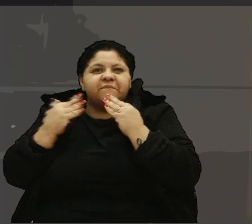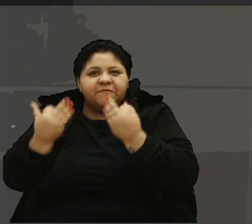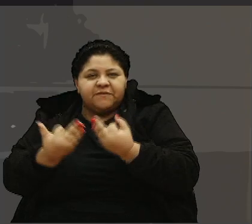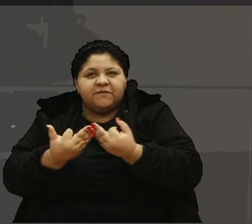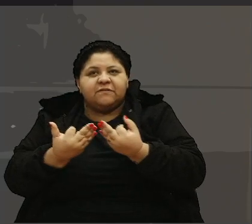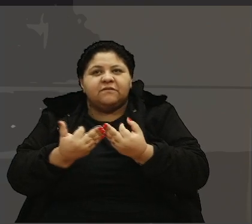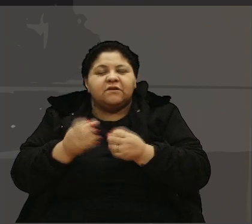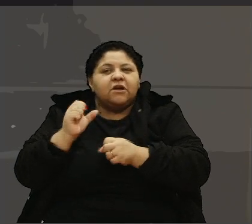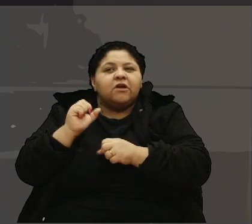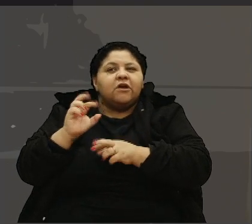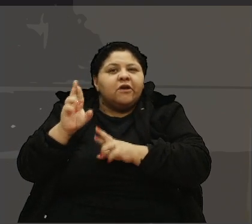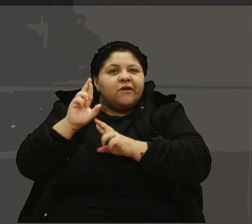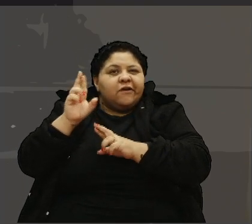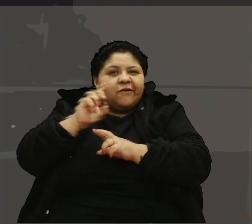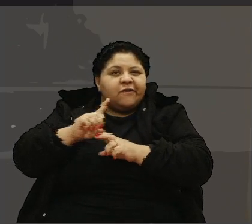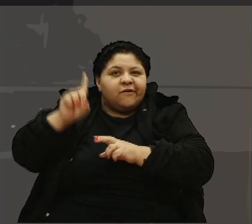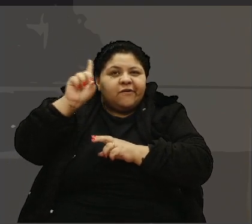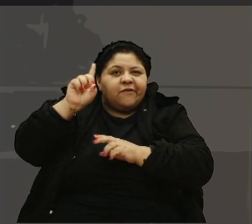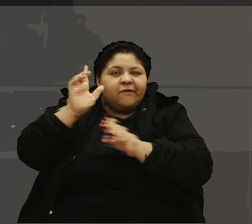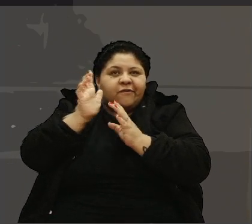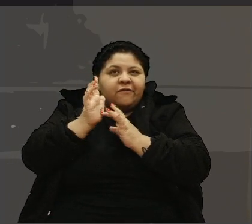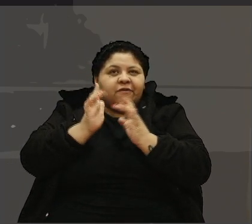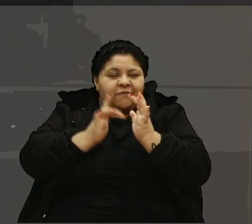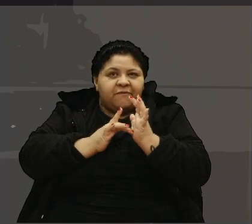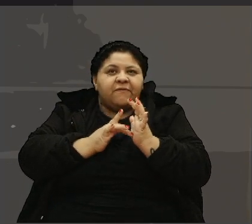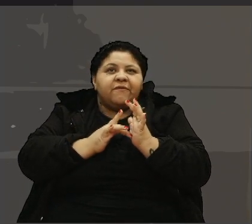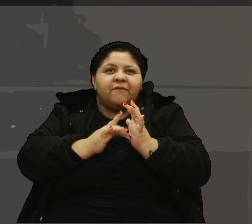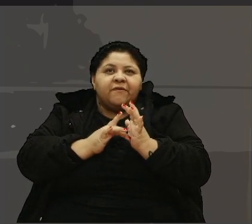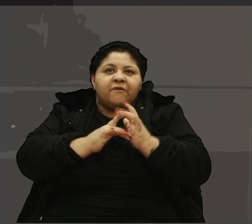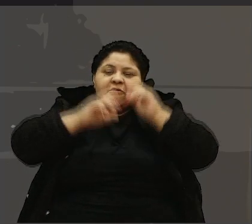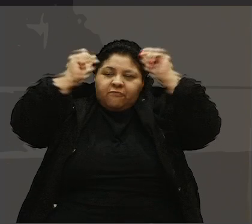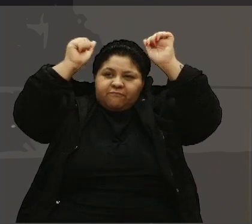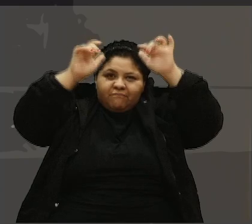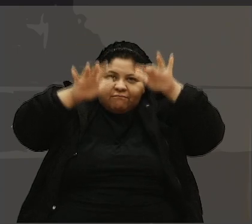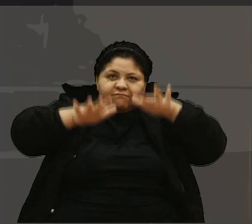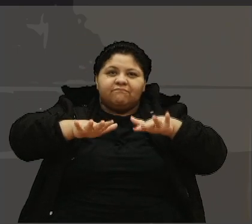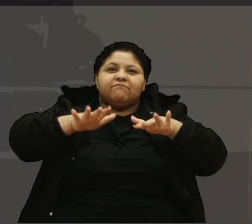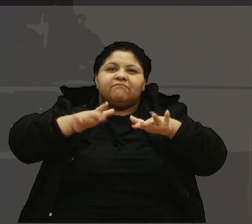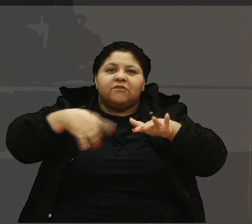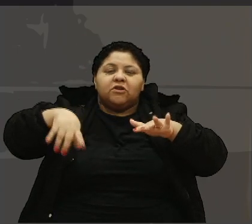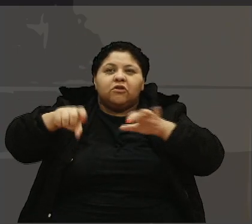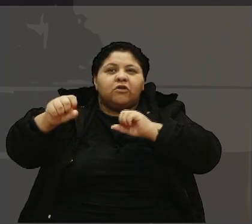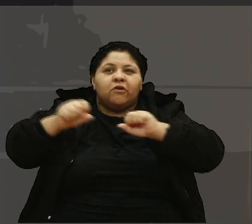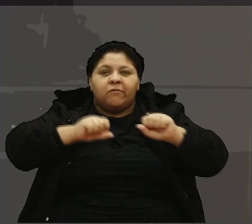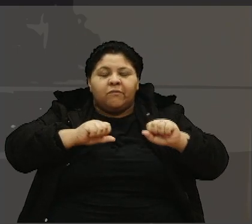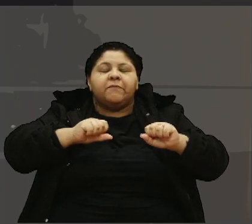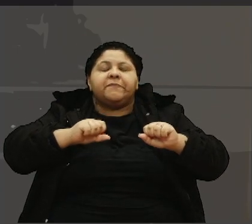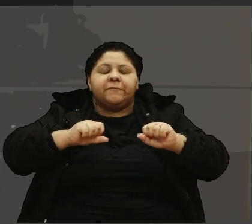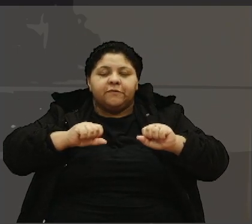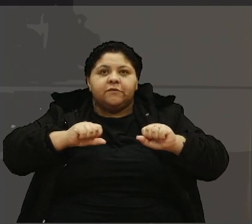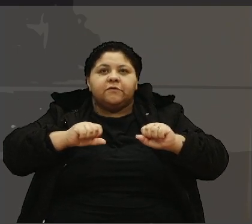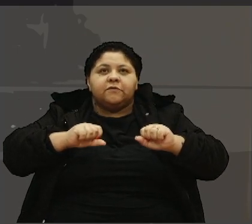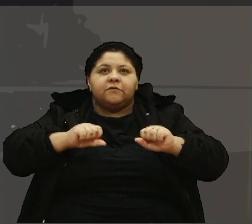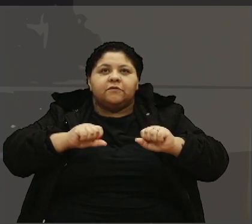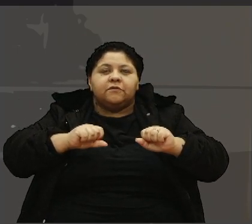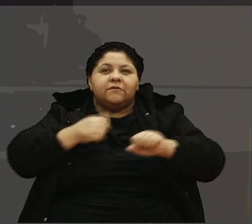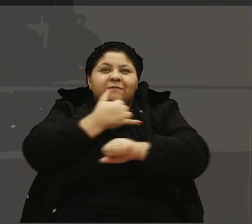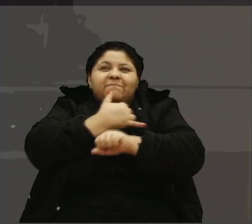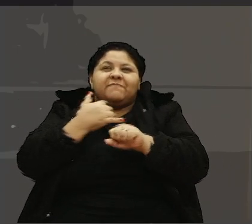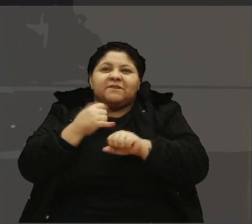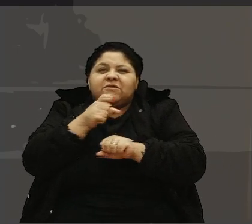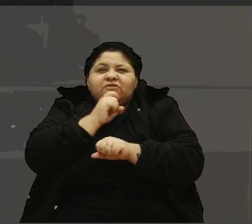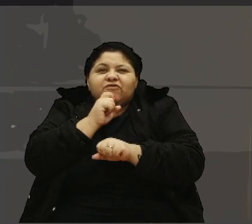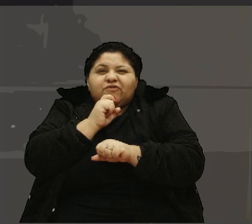E esperamos que Deus, Jesus Cristo nos ilumine para que possamos passar este forte